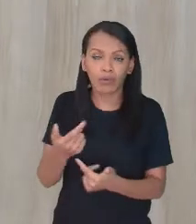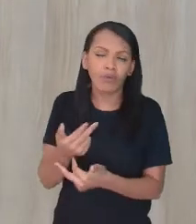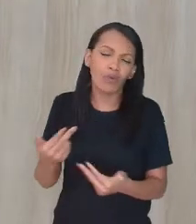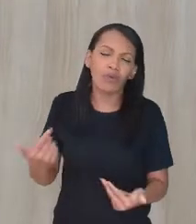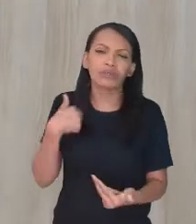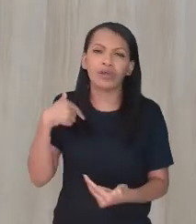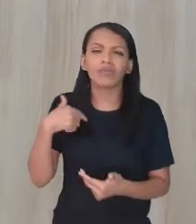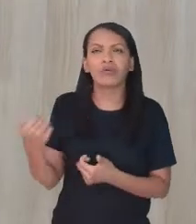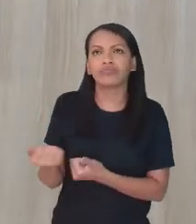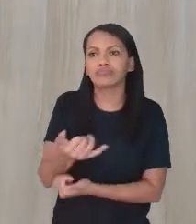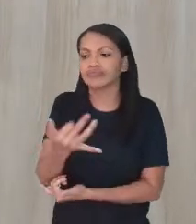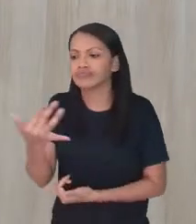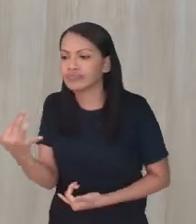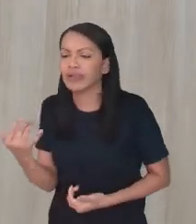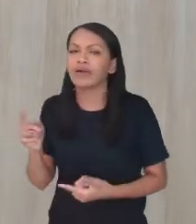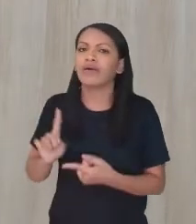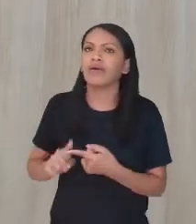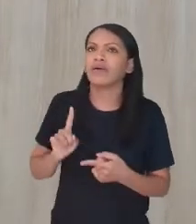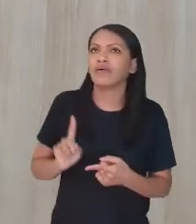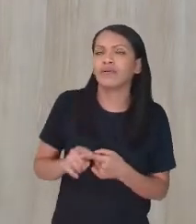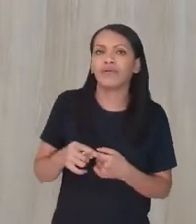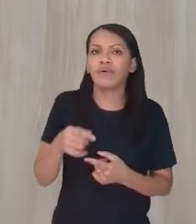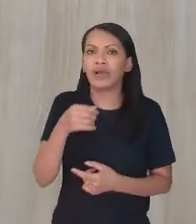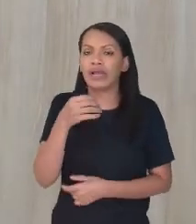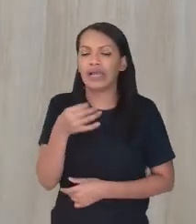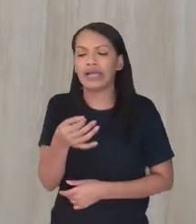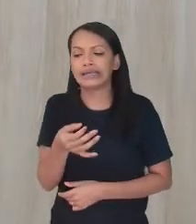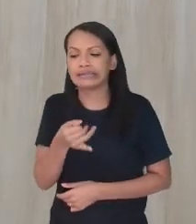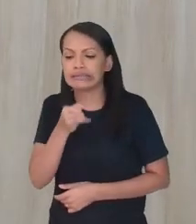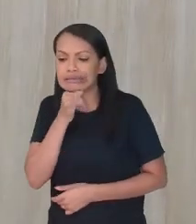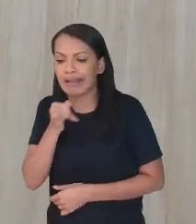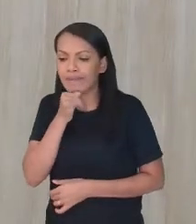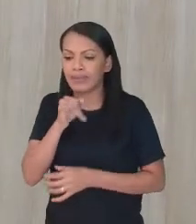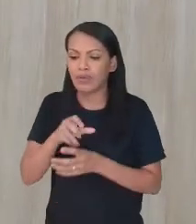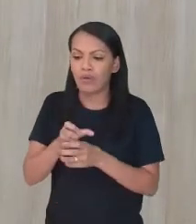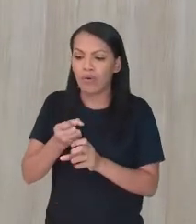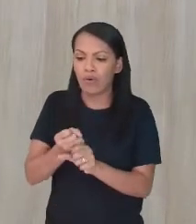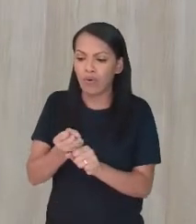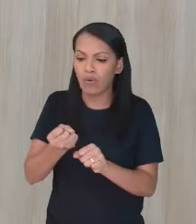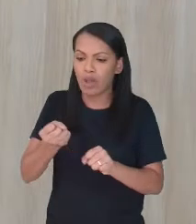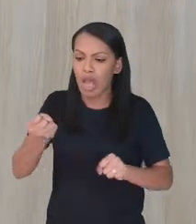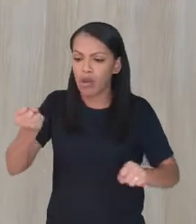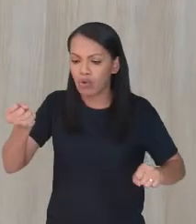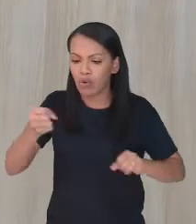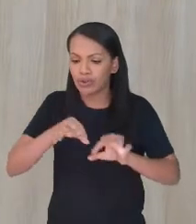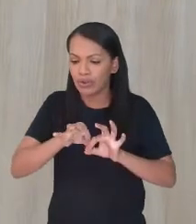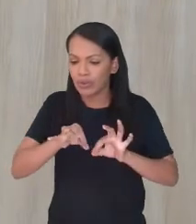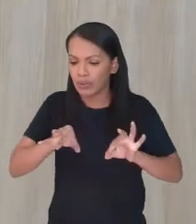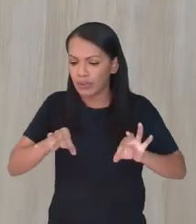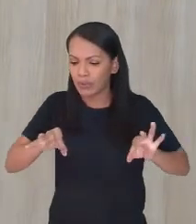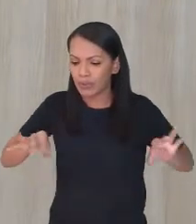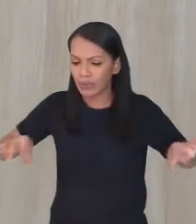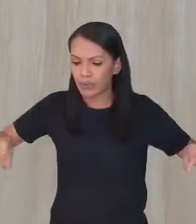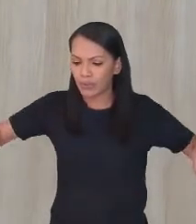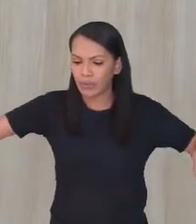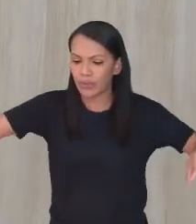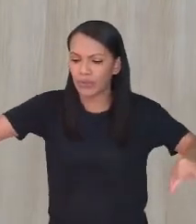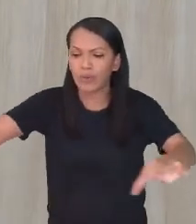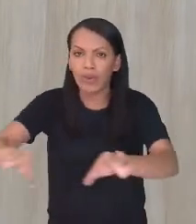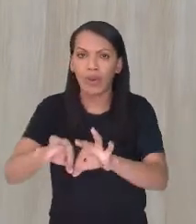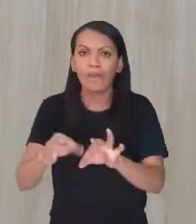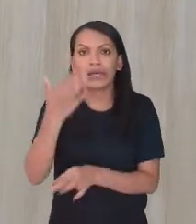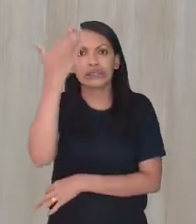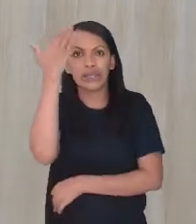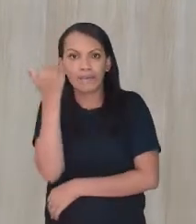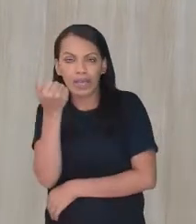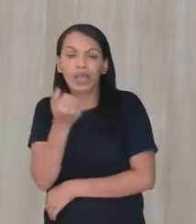Então, eles utilizavam aí uma corda para contar o rebanho de ovelhas que eles tinham. Então, eles pegavam a